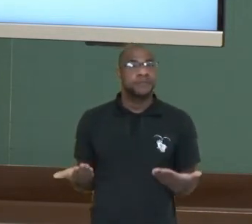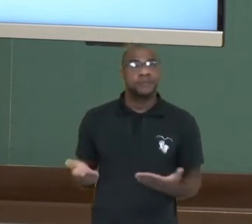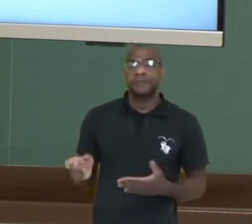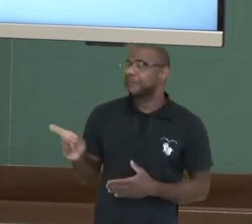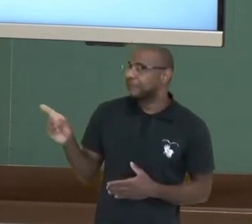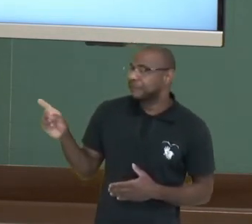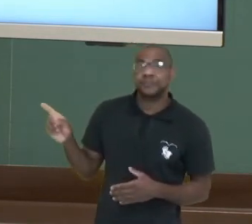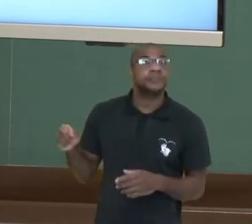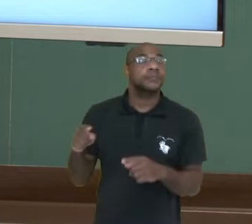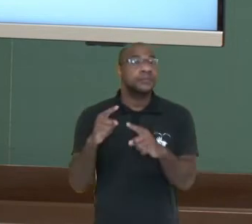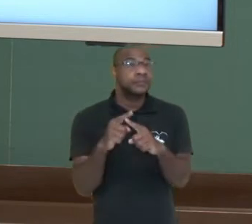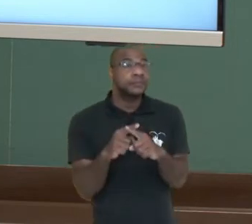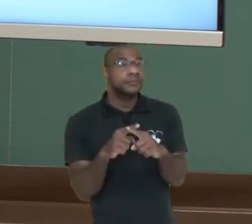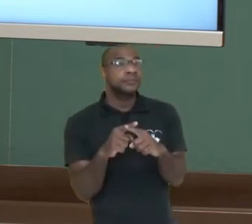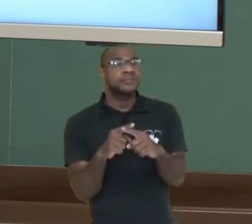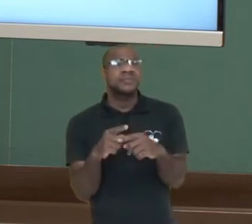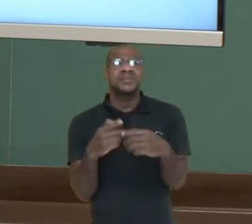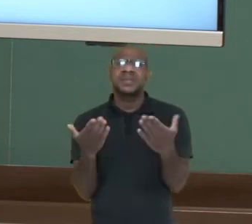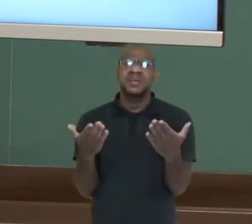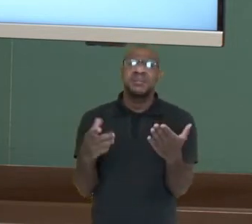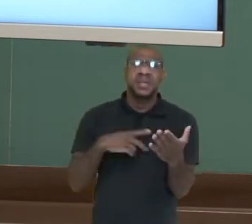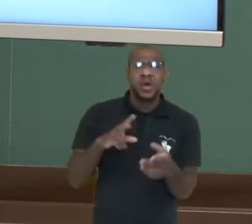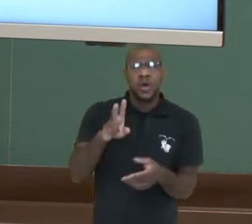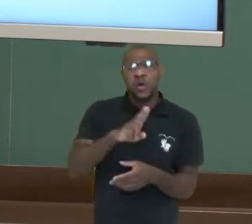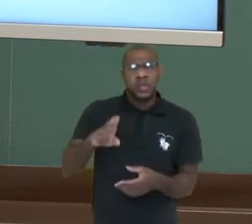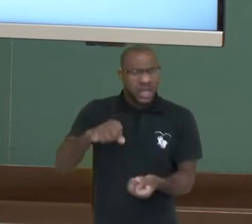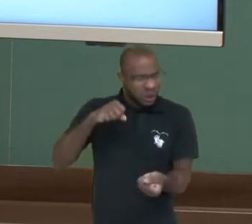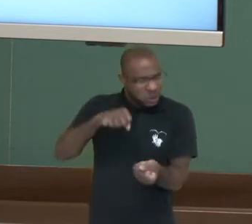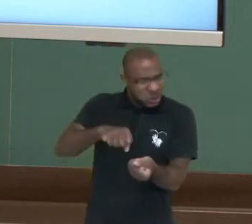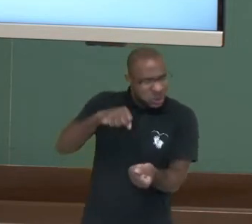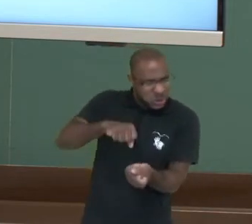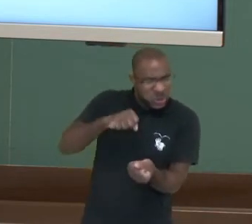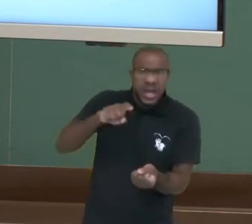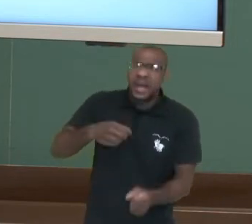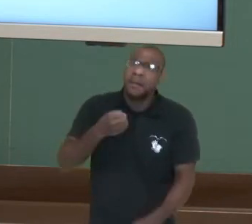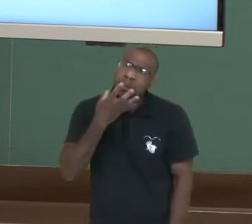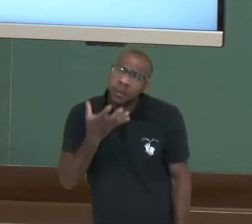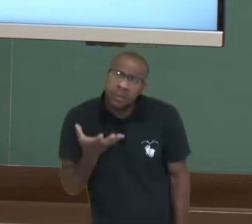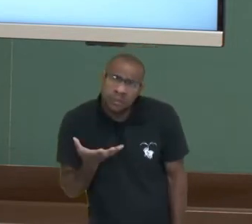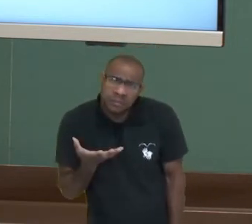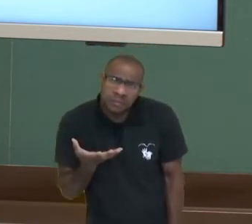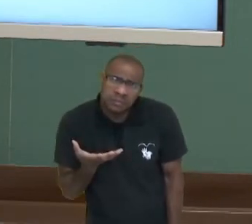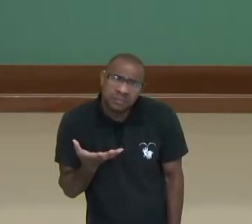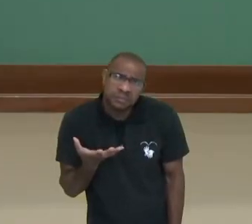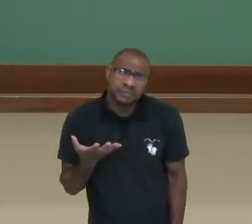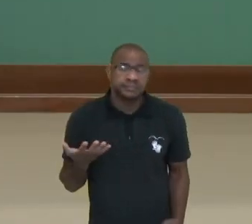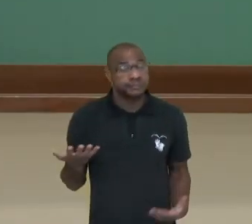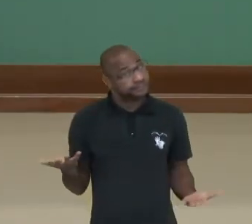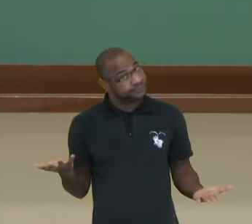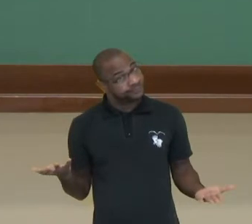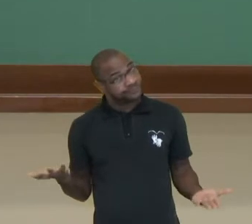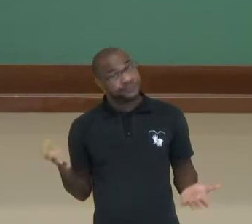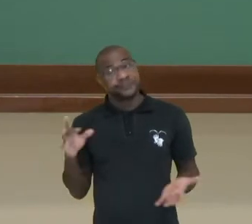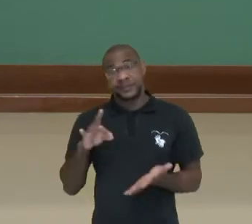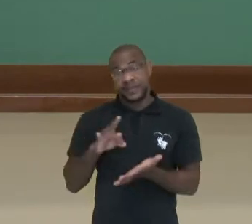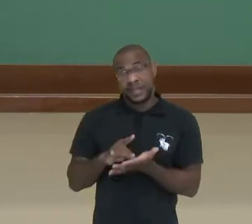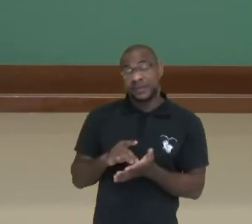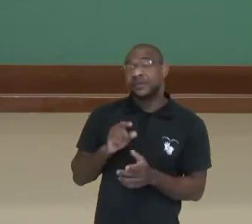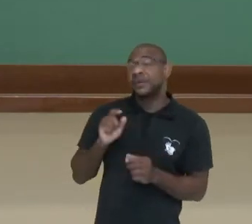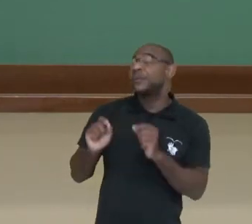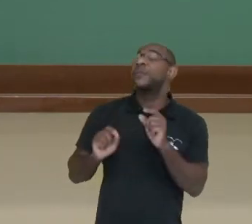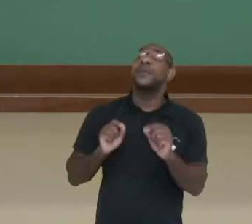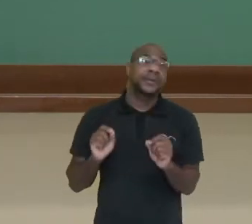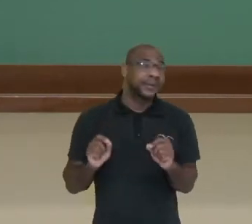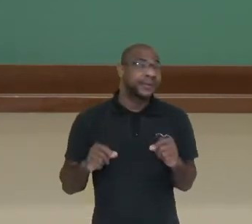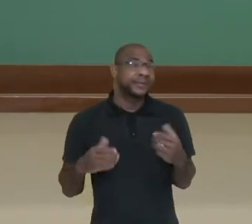bom? Mas, será que usar os agrotóxicos é uma coisa boa? Na verdade,